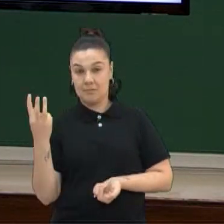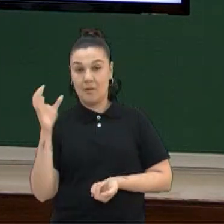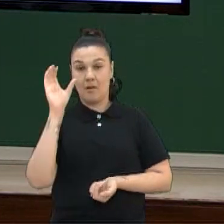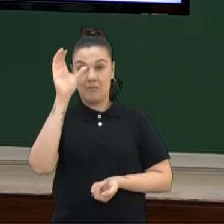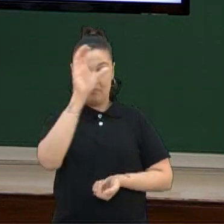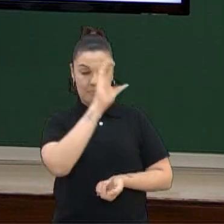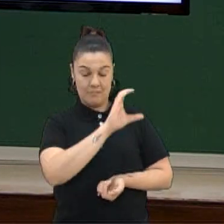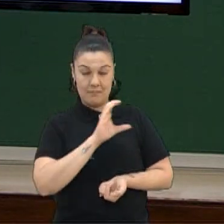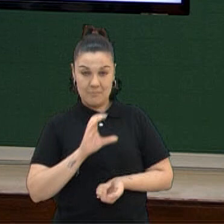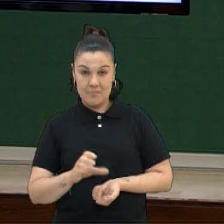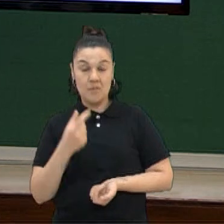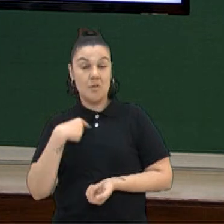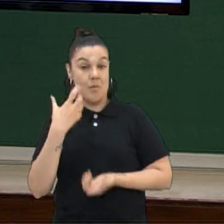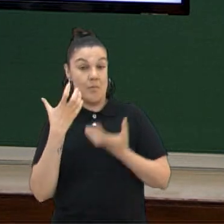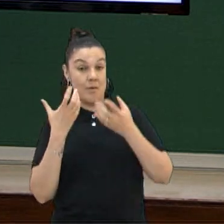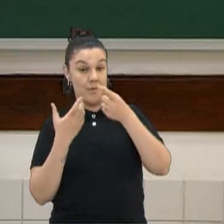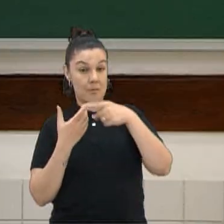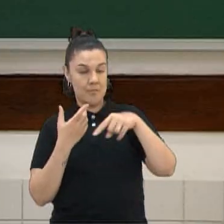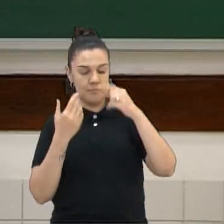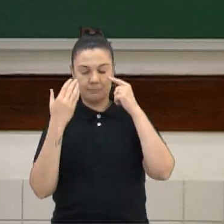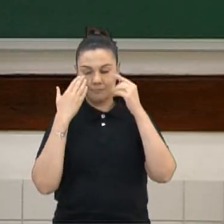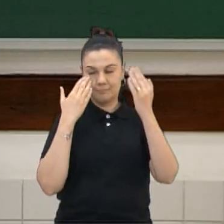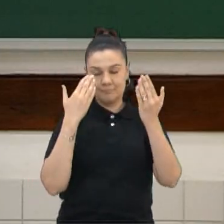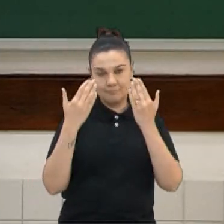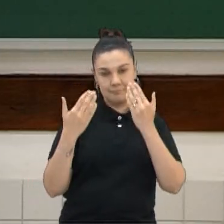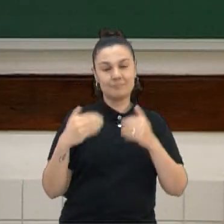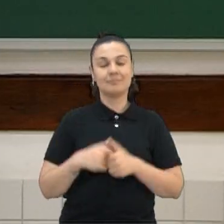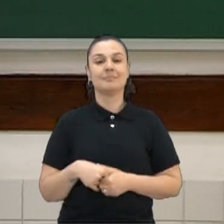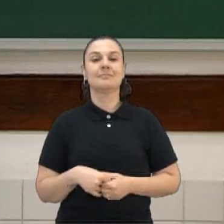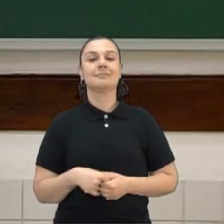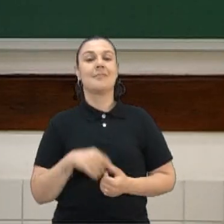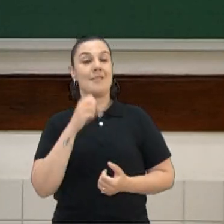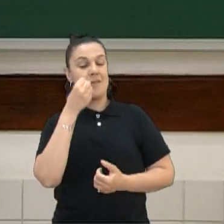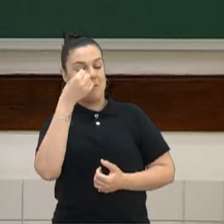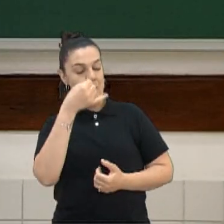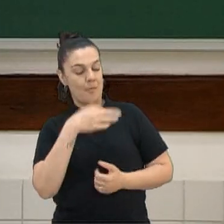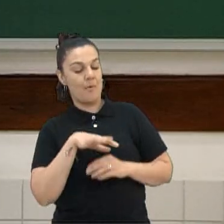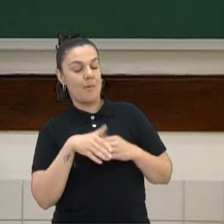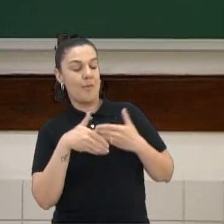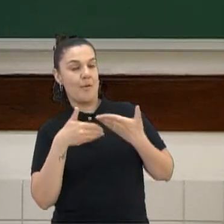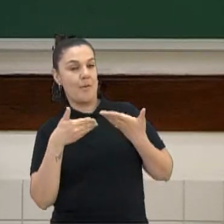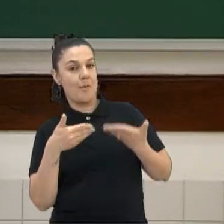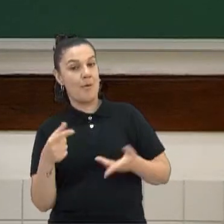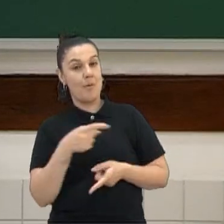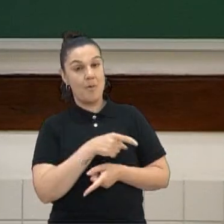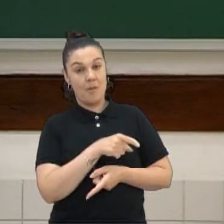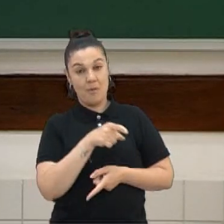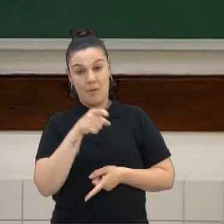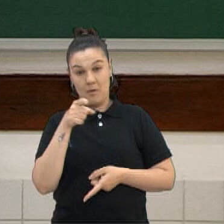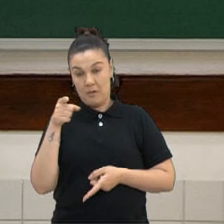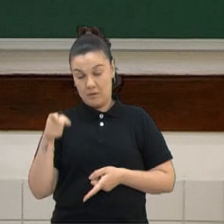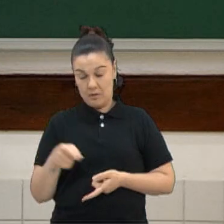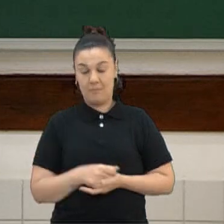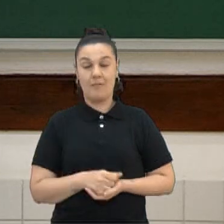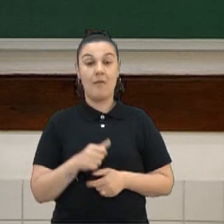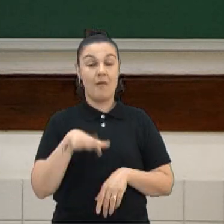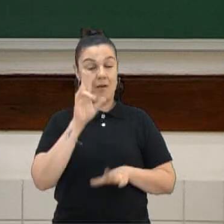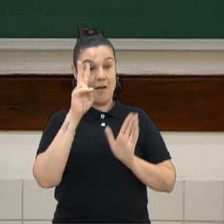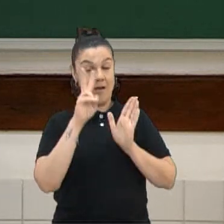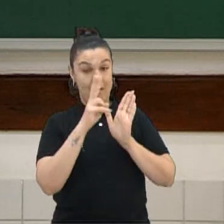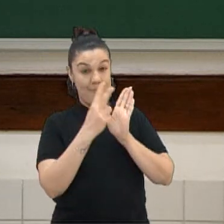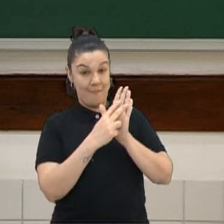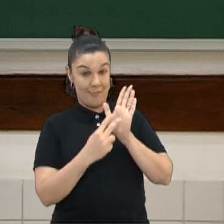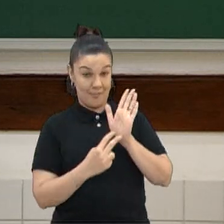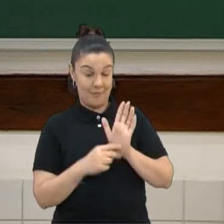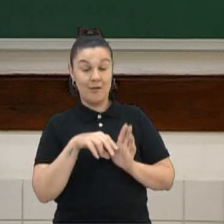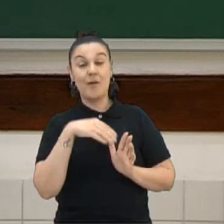moléculas aqui, eu quero que vocês analisem bonitinho e me digam qual dessas sentenças ou quais são verdadeiras